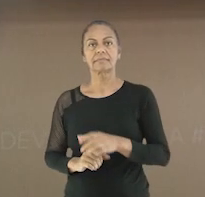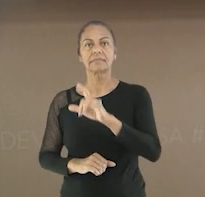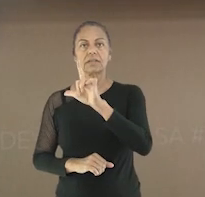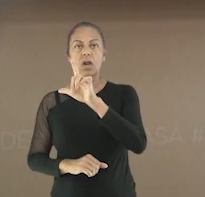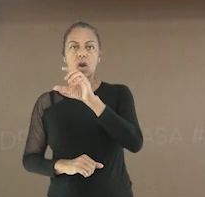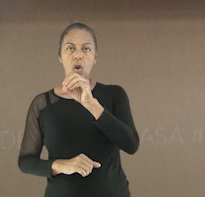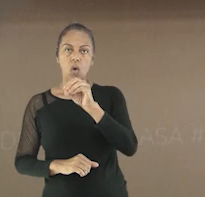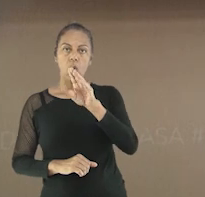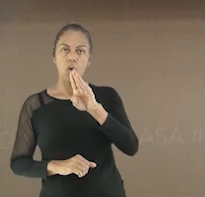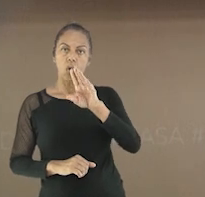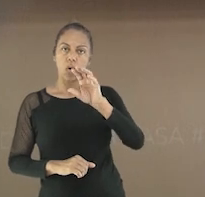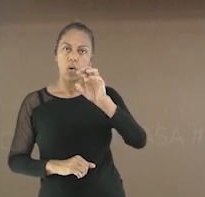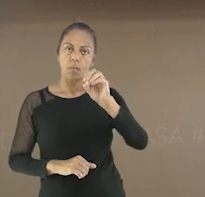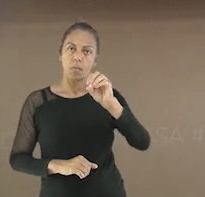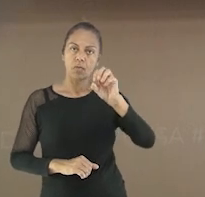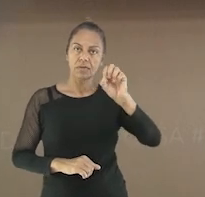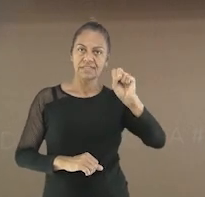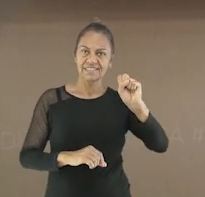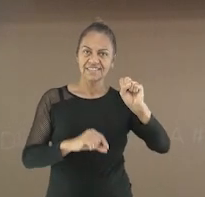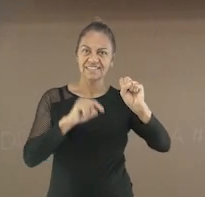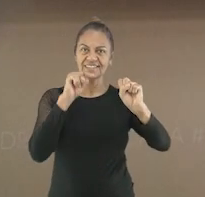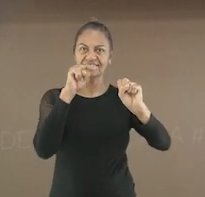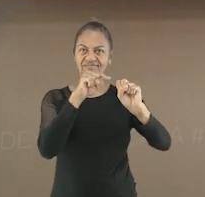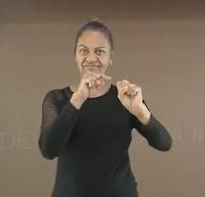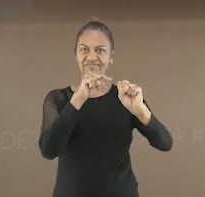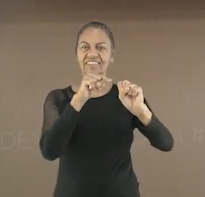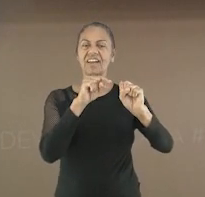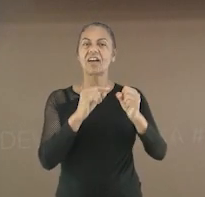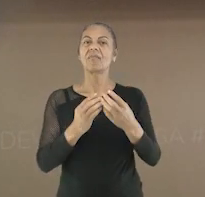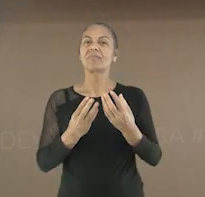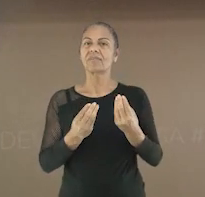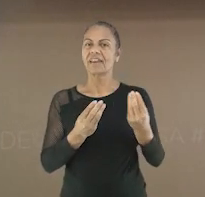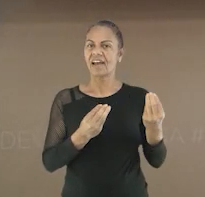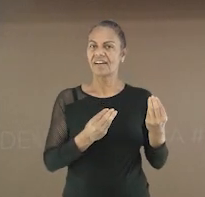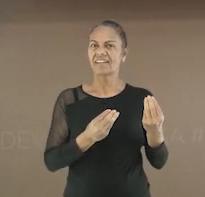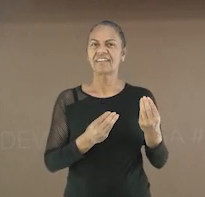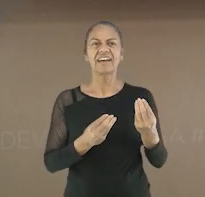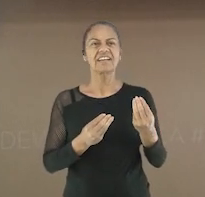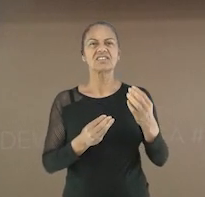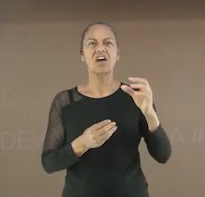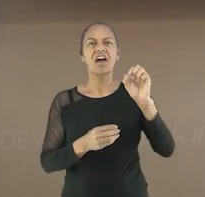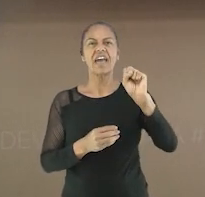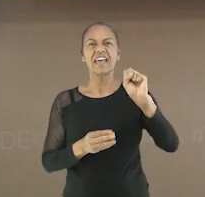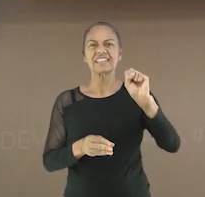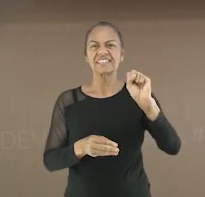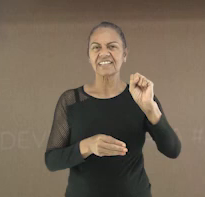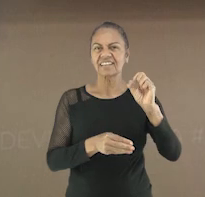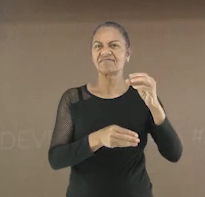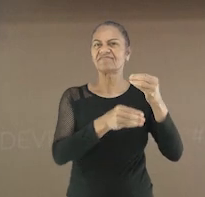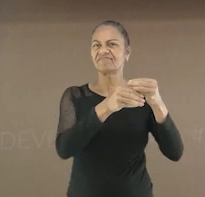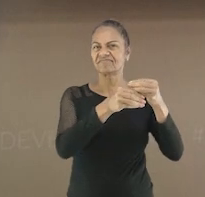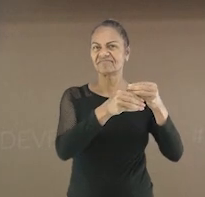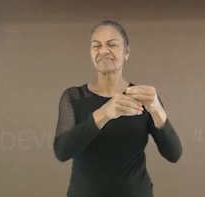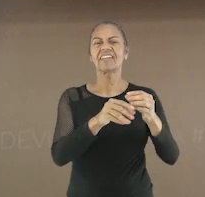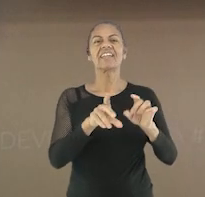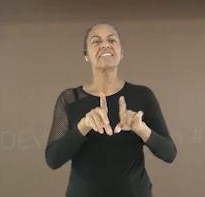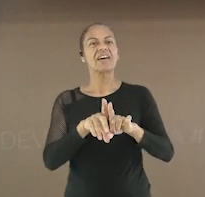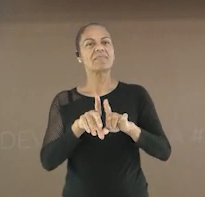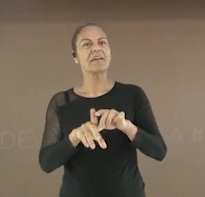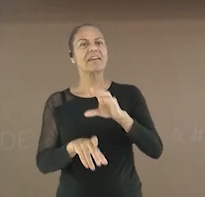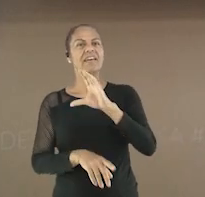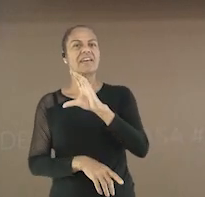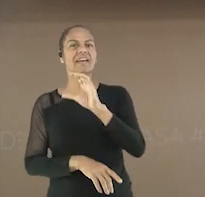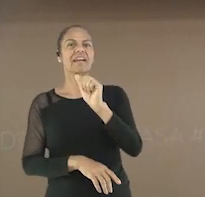O plural de lobo é lobos. Lembrando que é só colocar o S. E o plural de